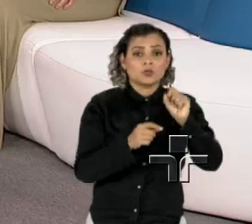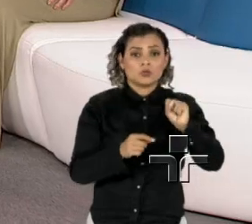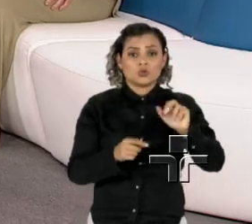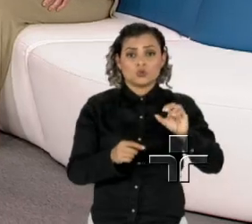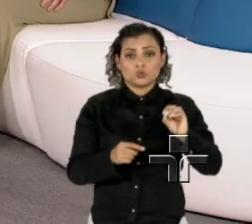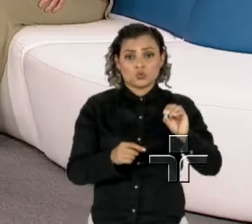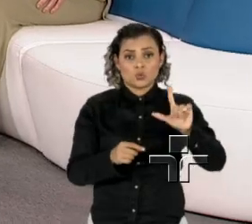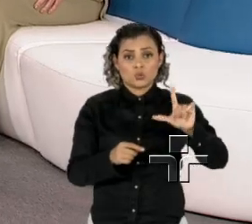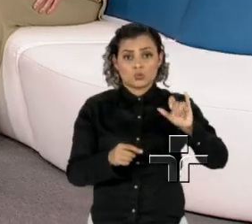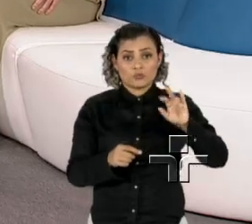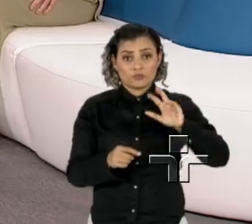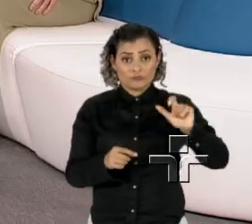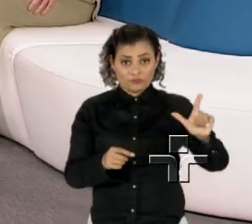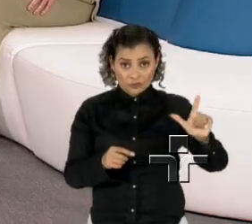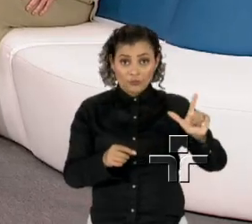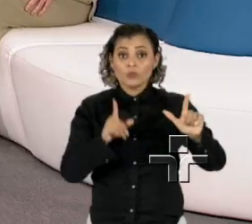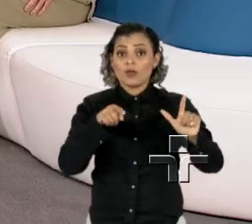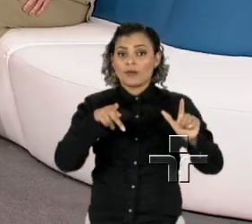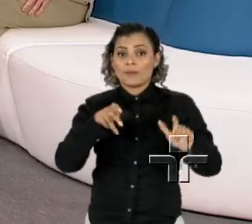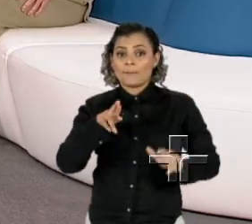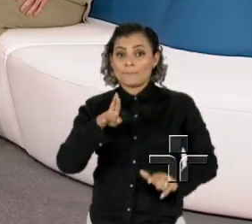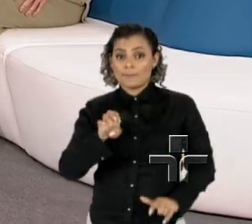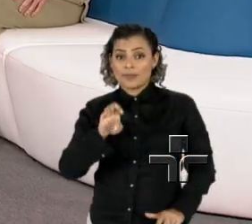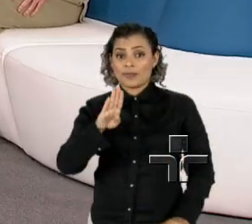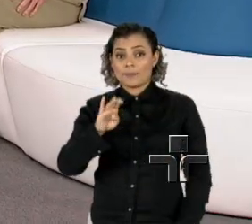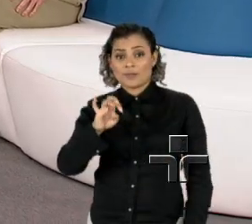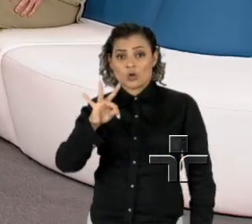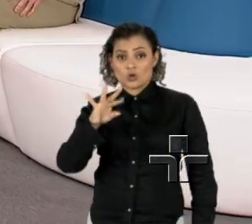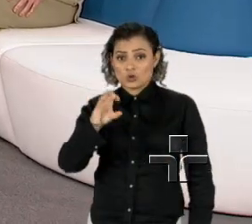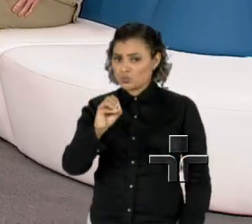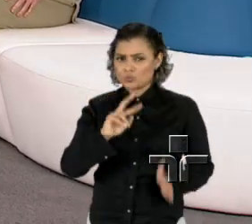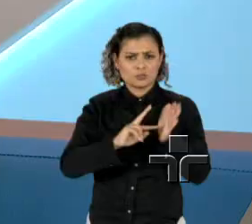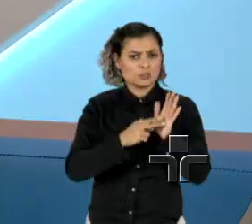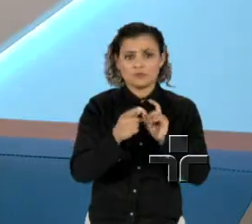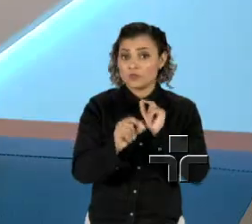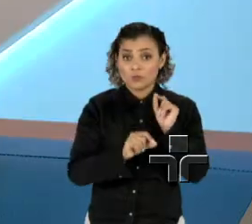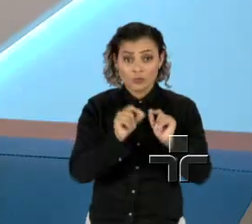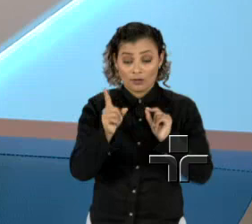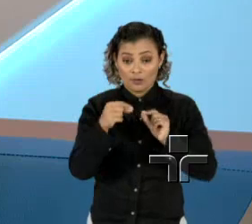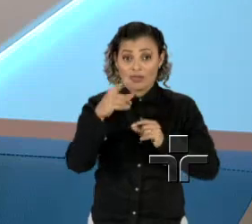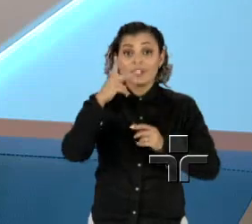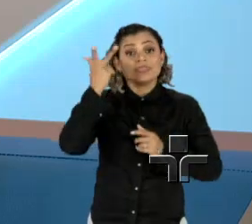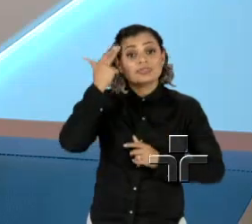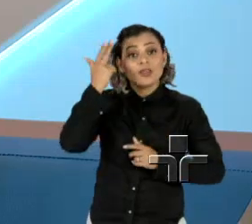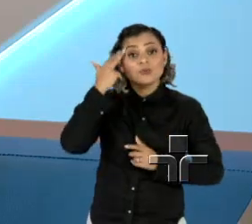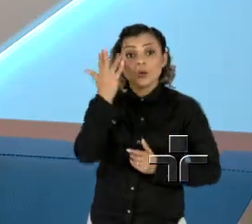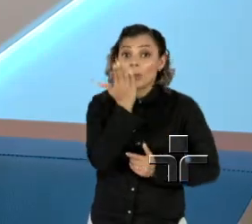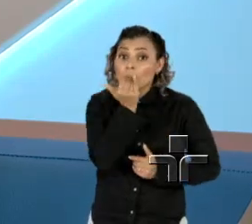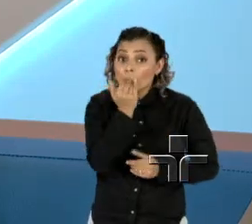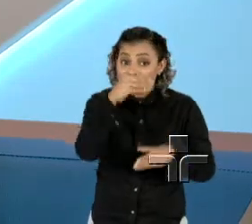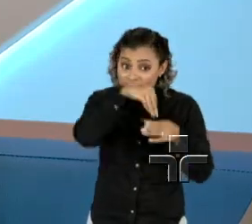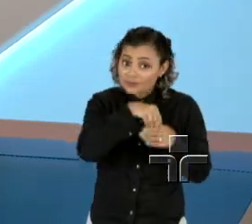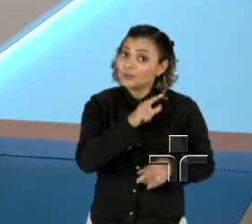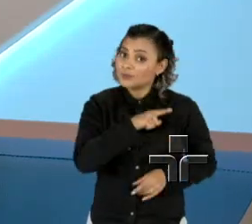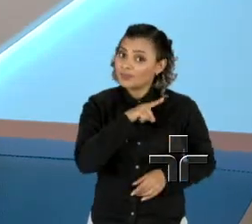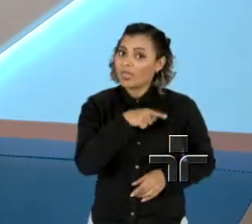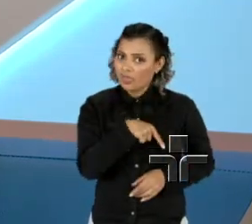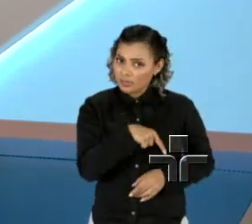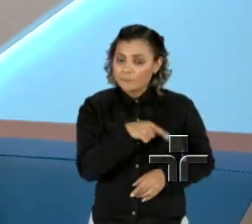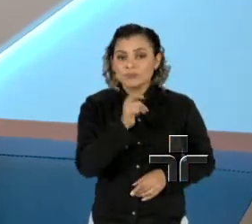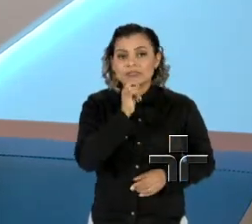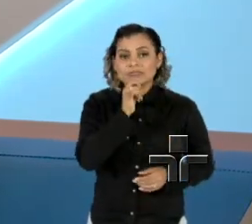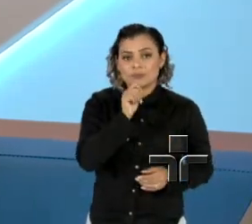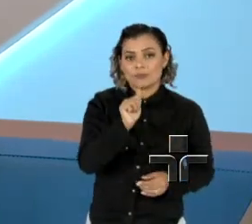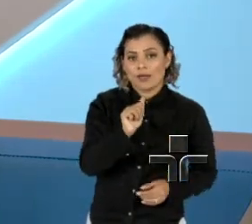os pré-bióticos. Algumas fibras solúveis são os pré-bióticos. Uhum. E esses alimentos, você pode citar